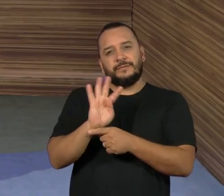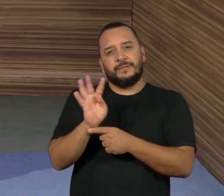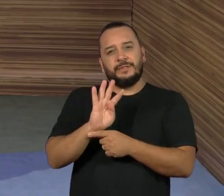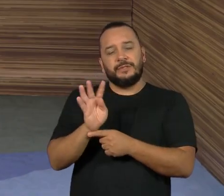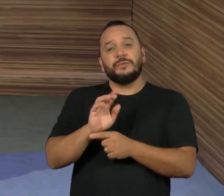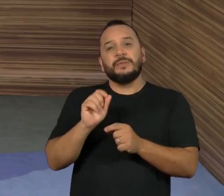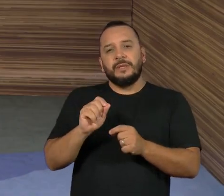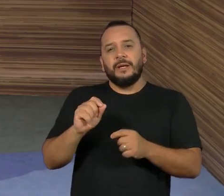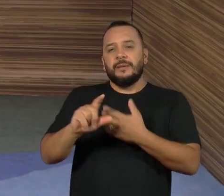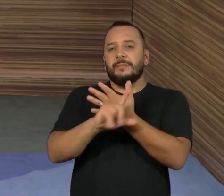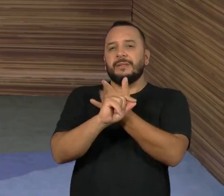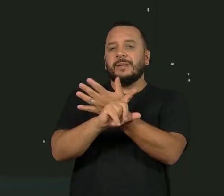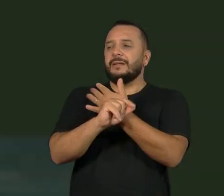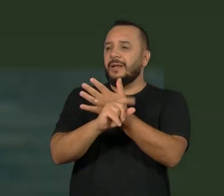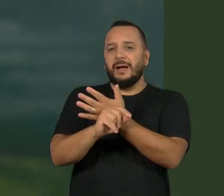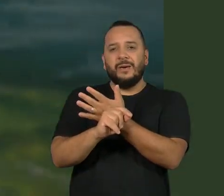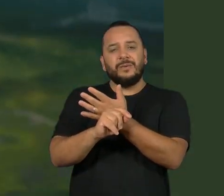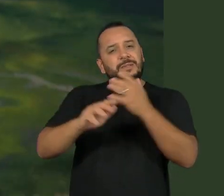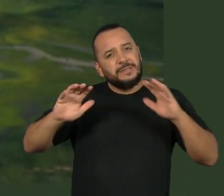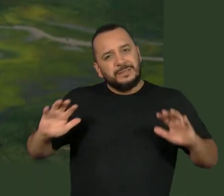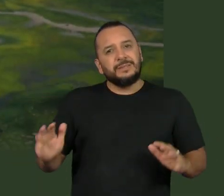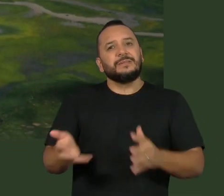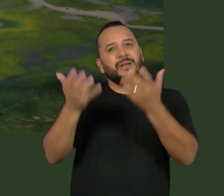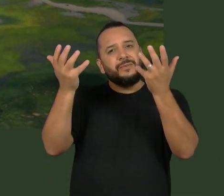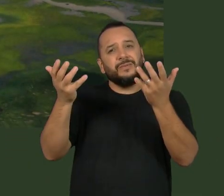planície inundável do mundo.